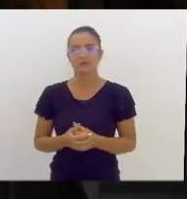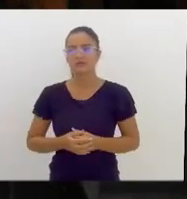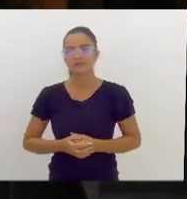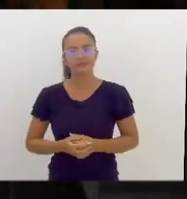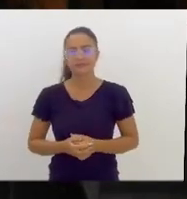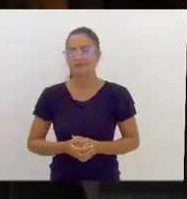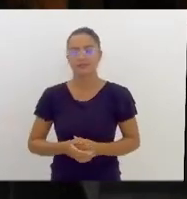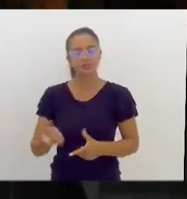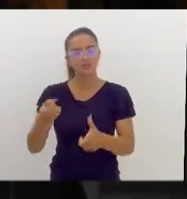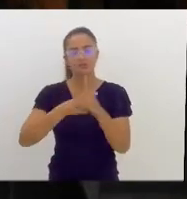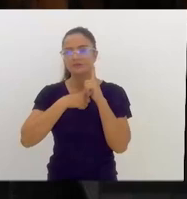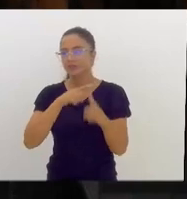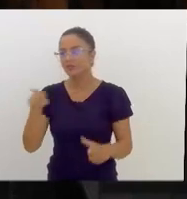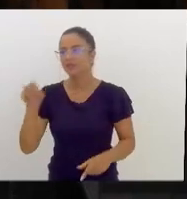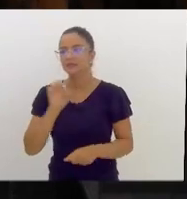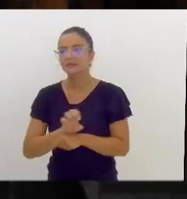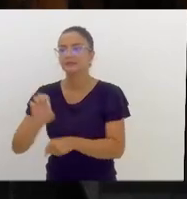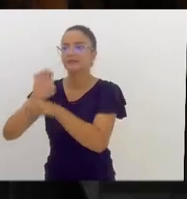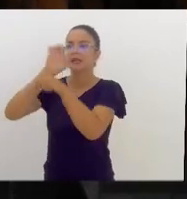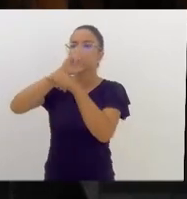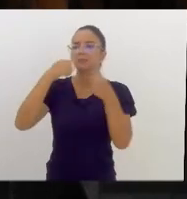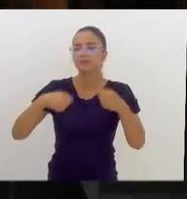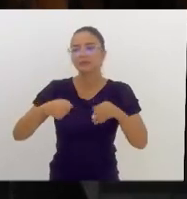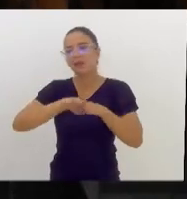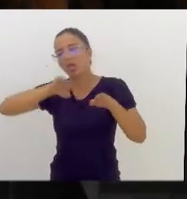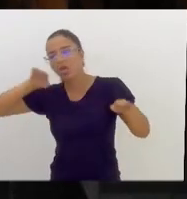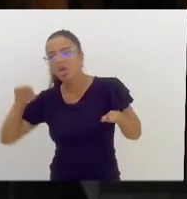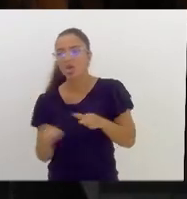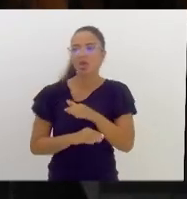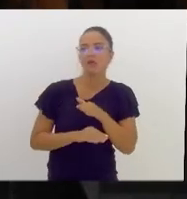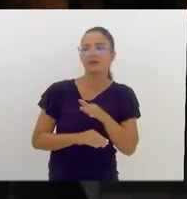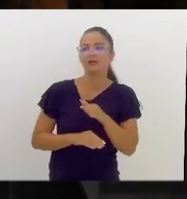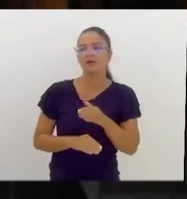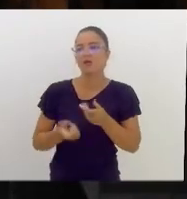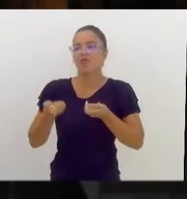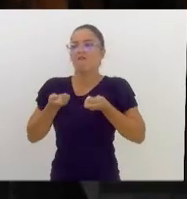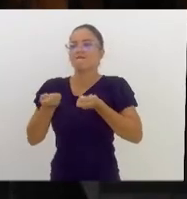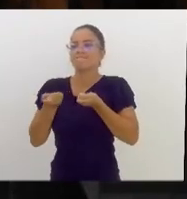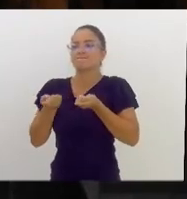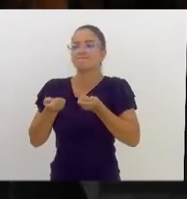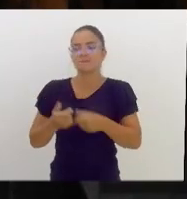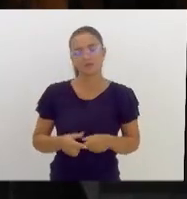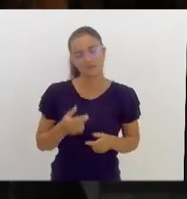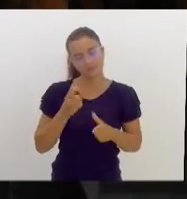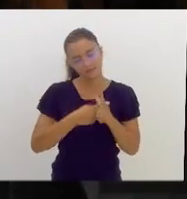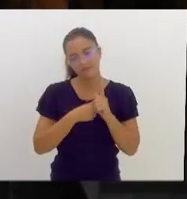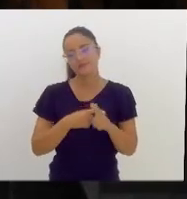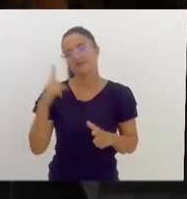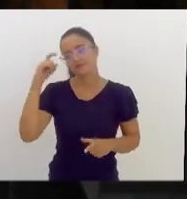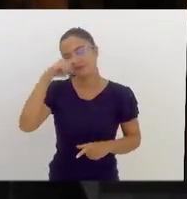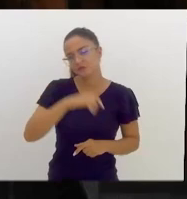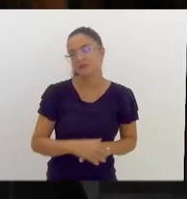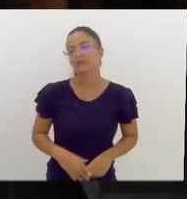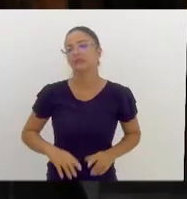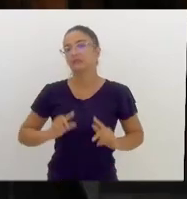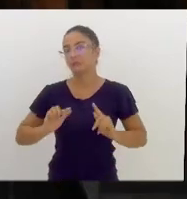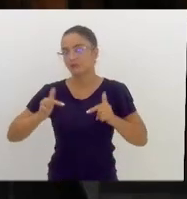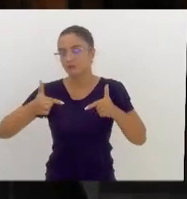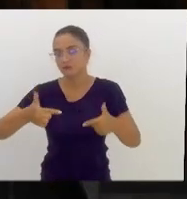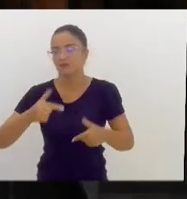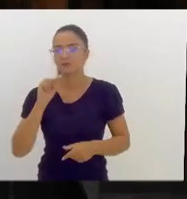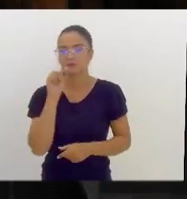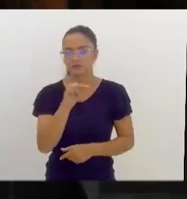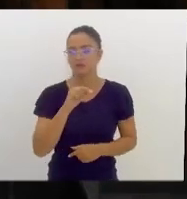os estados, obrigando os estados a se submeterem a isso através do controle das suas dívidas. Então, enfrentar essa questão é